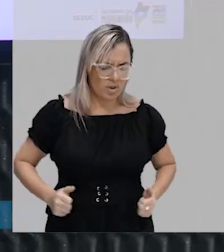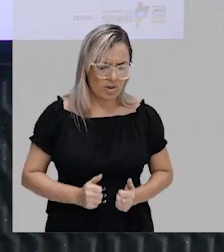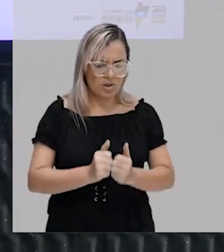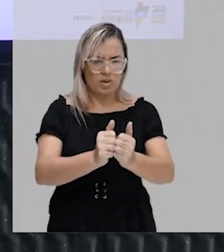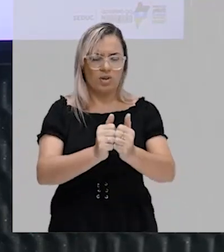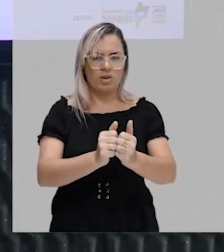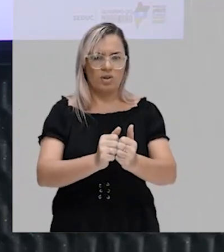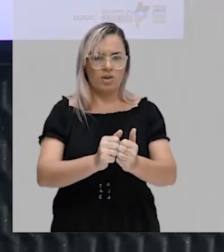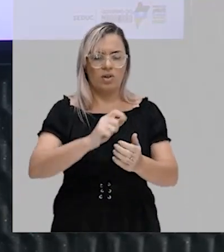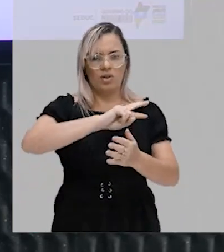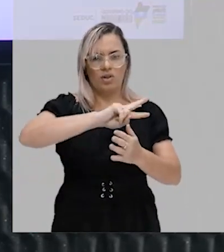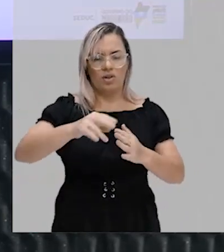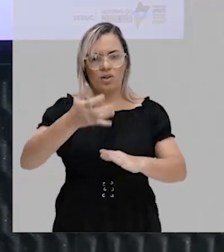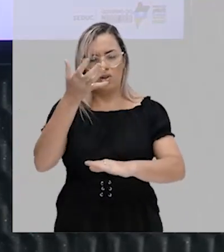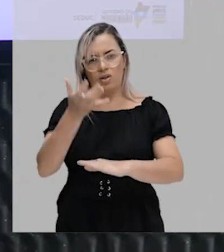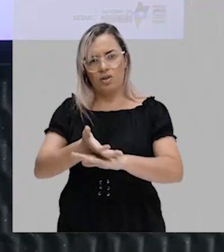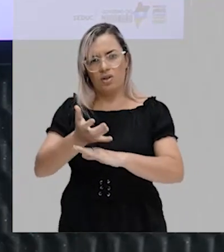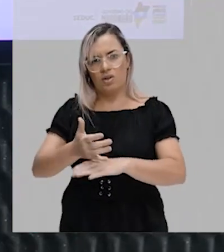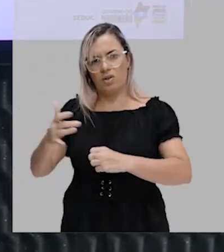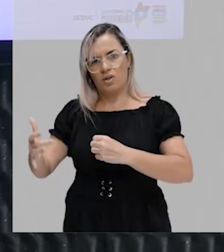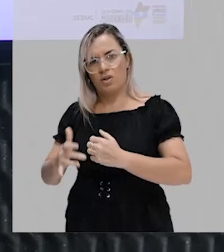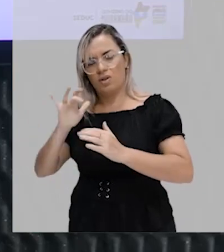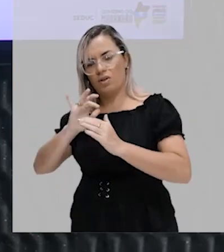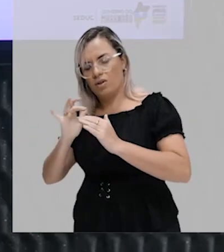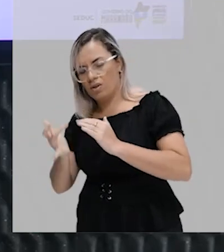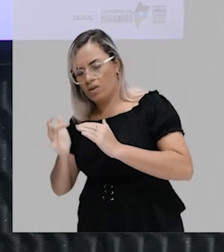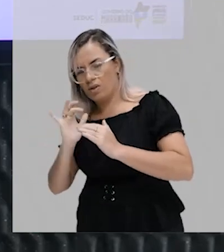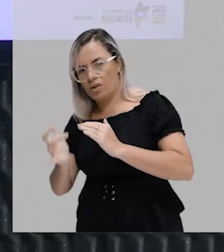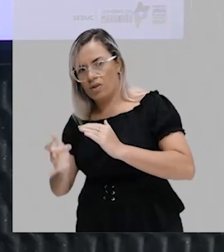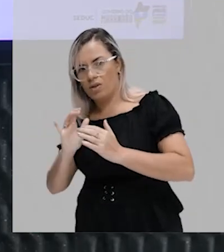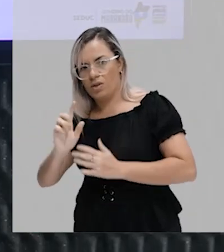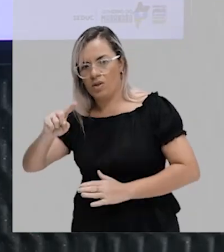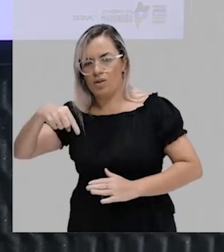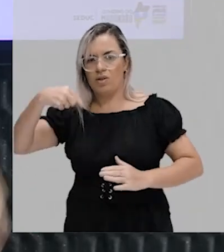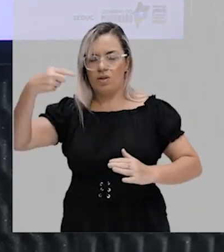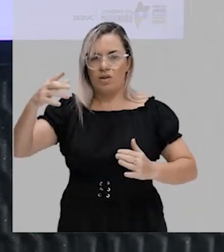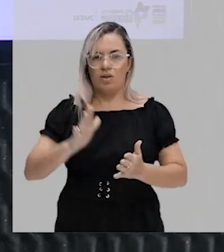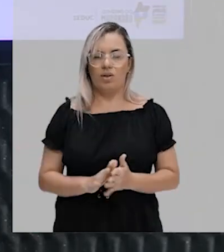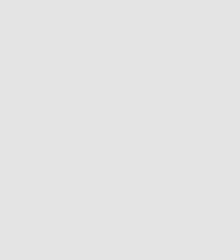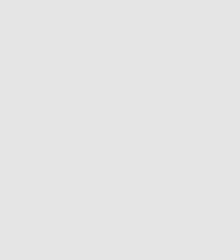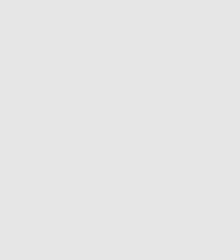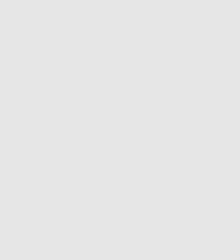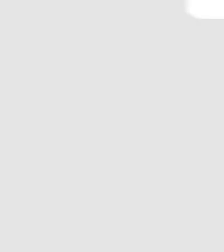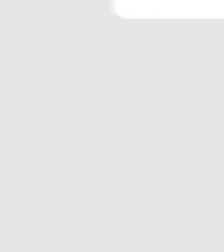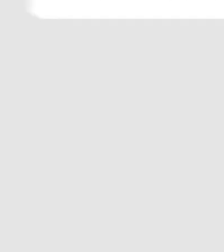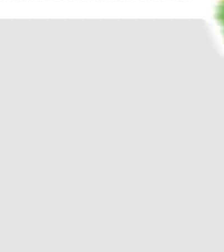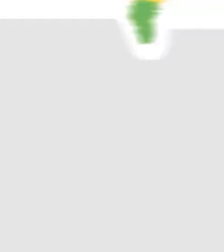outras aulas e nos siga nas nossas redes sociais. Então é isso, até a próxima. Tchau, tchau.